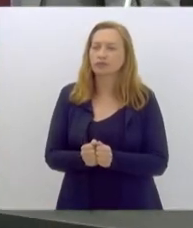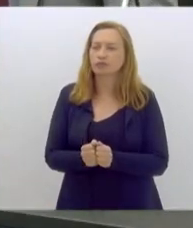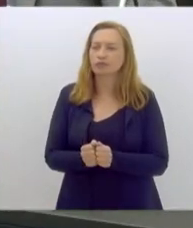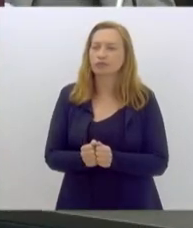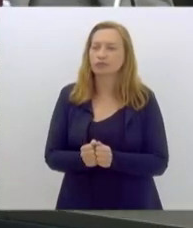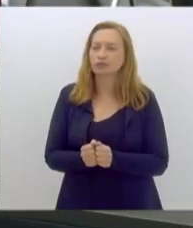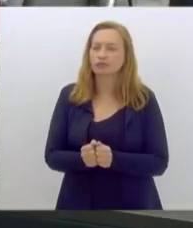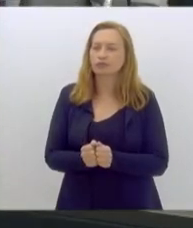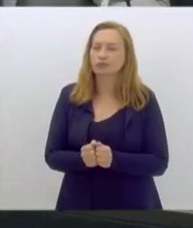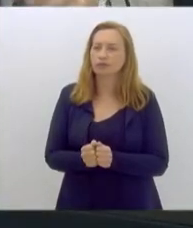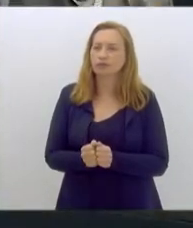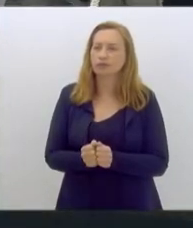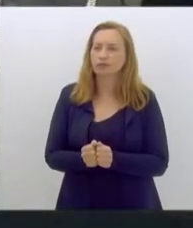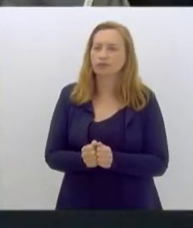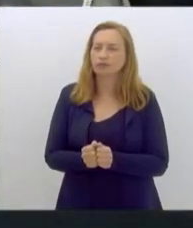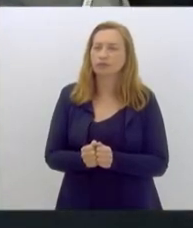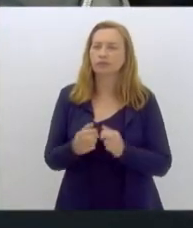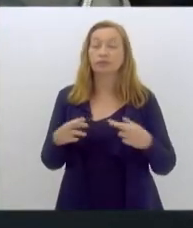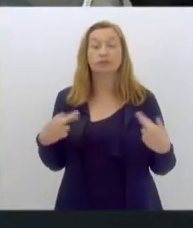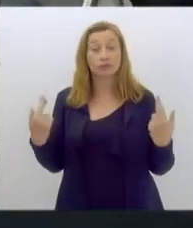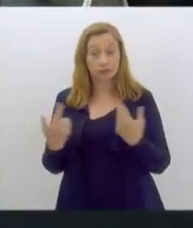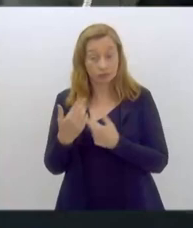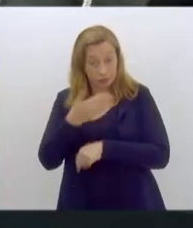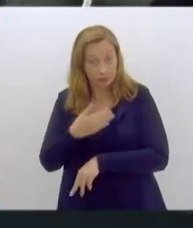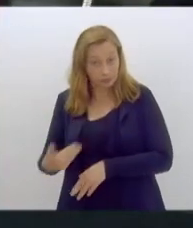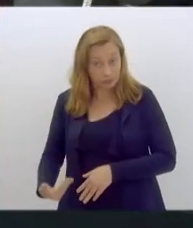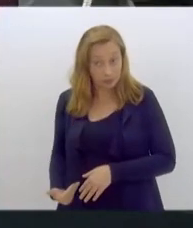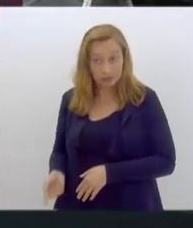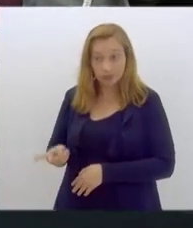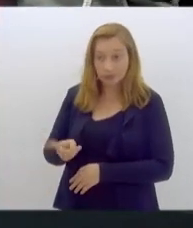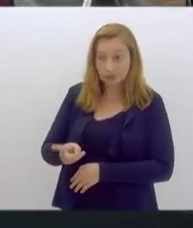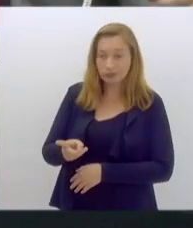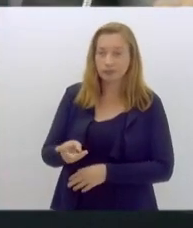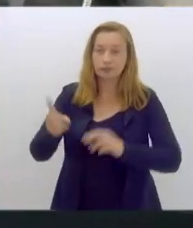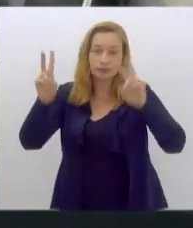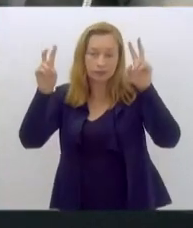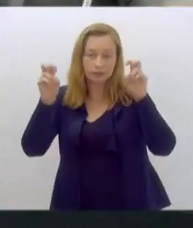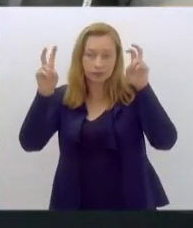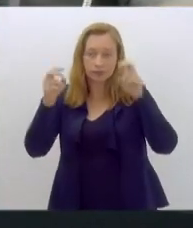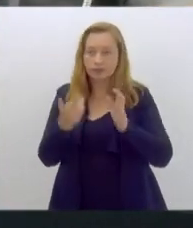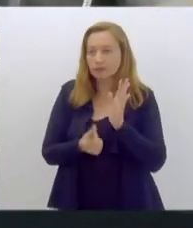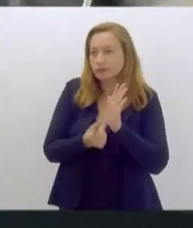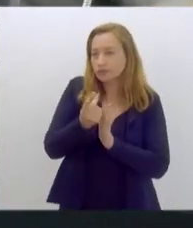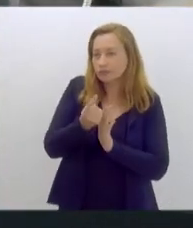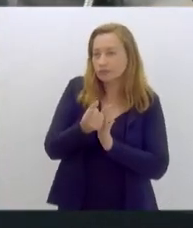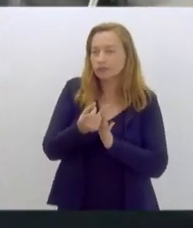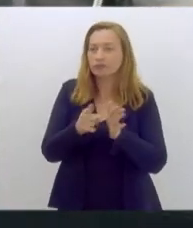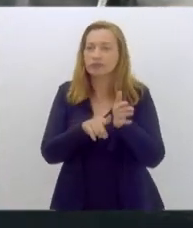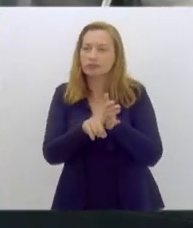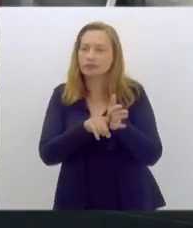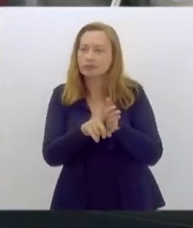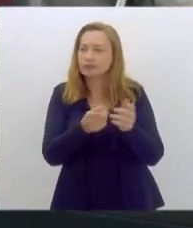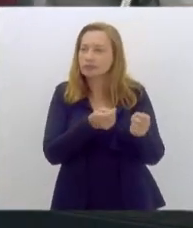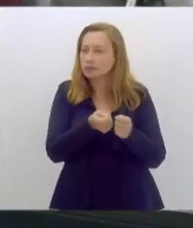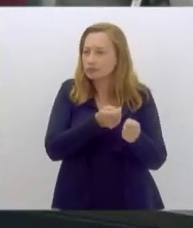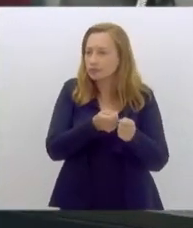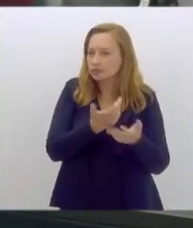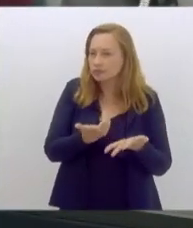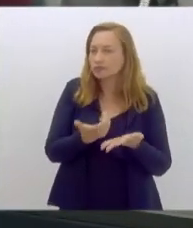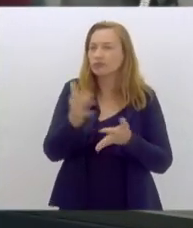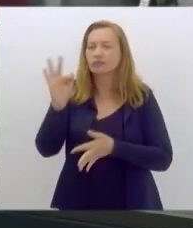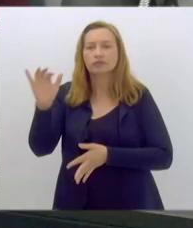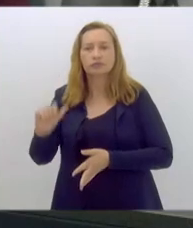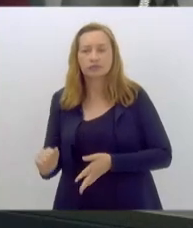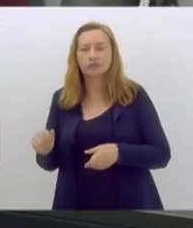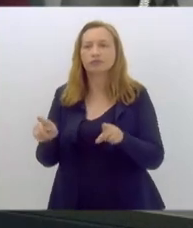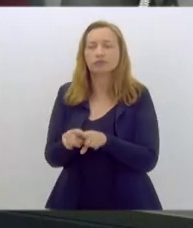desse desse dessas audiências né Sempre quando a gente tem aqui sobre a questão de orçamento Finanças questão da Fazenda